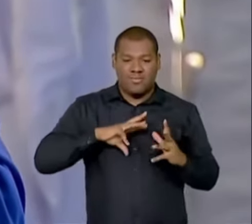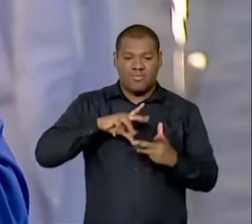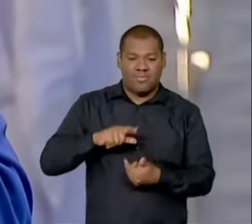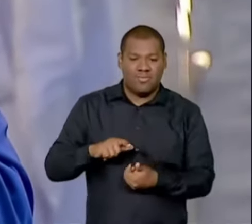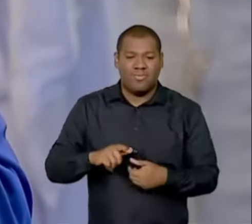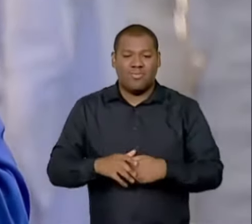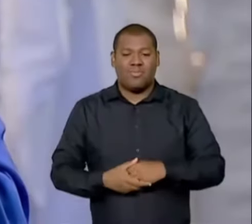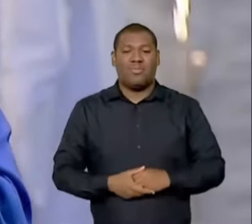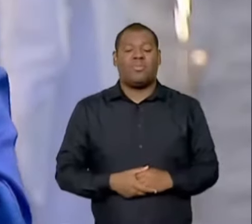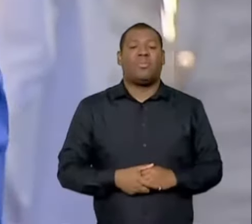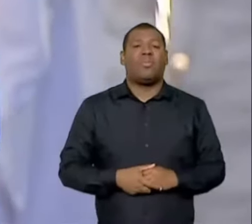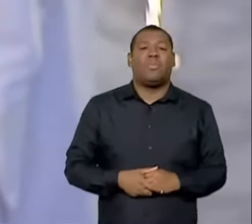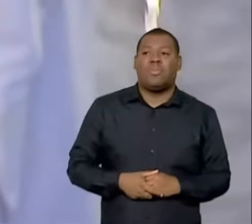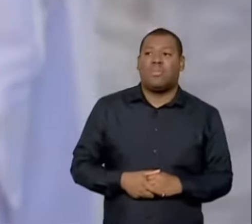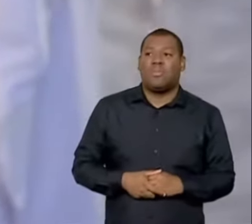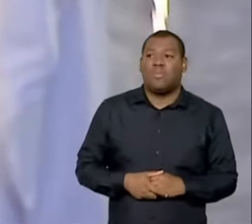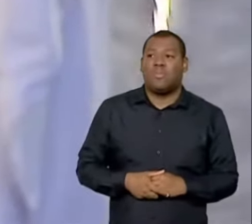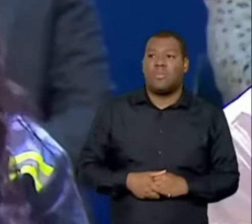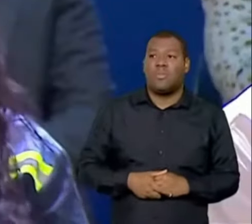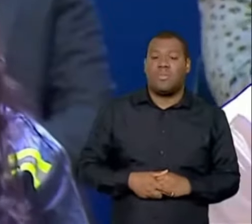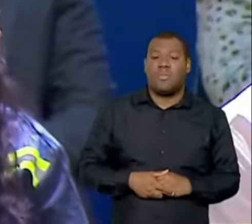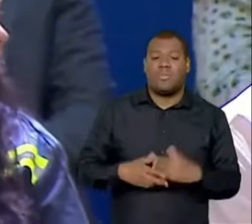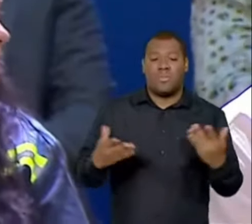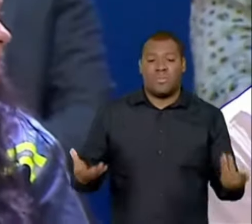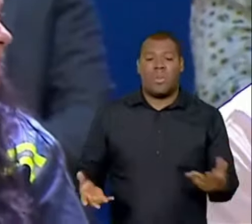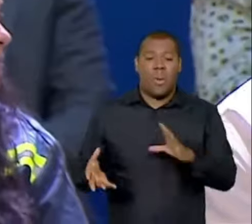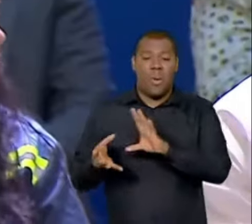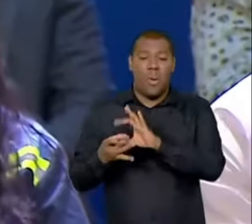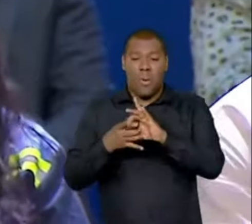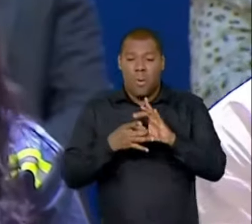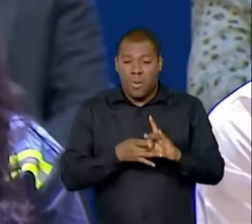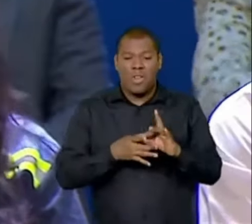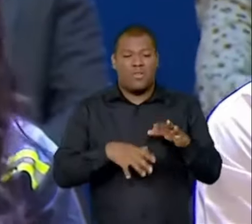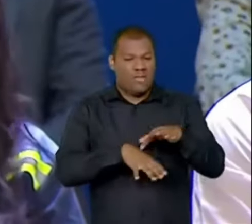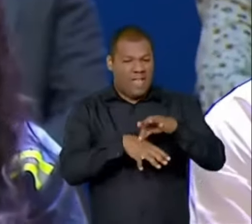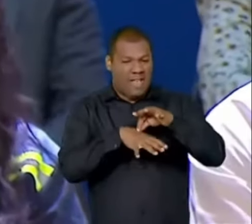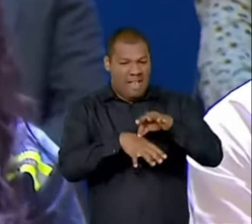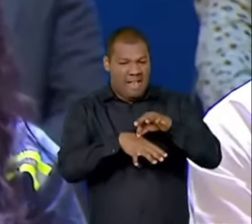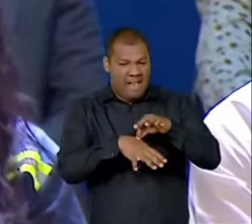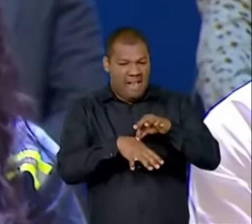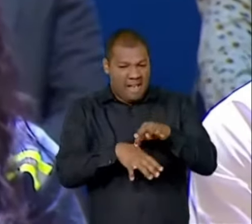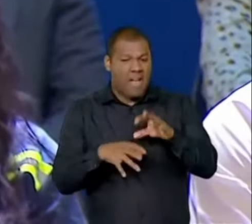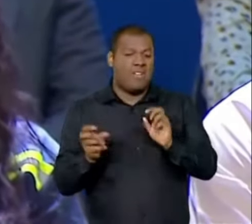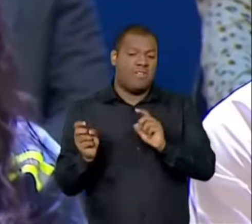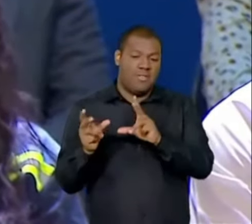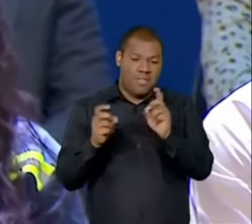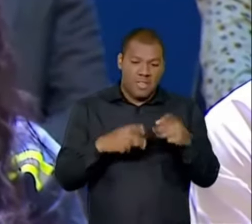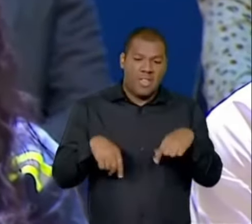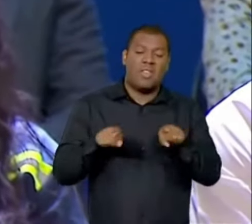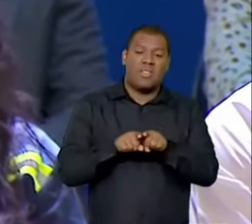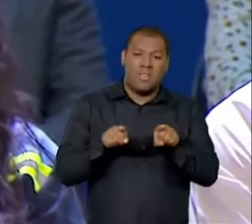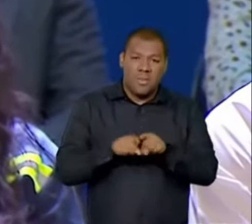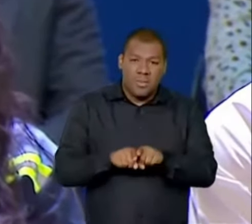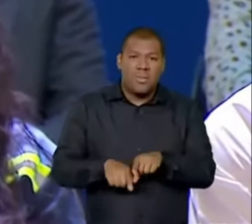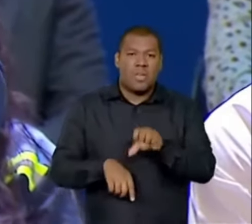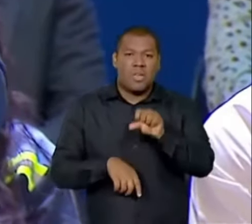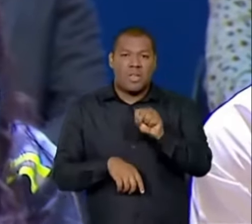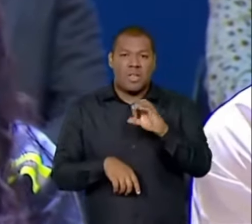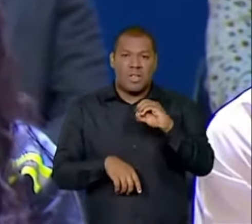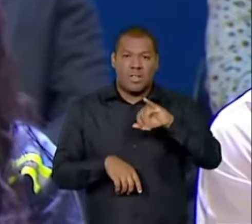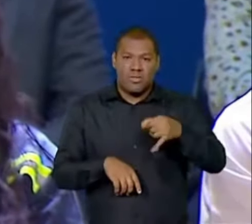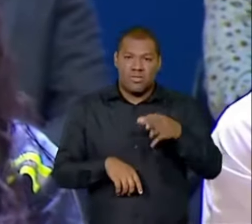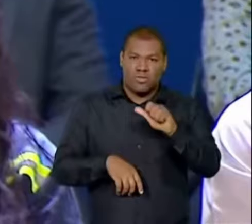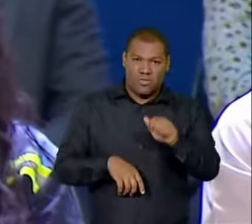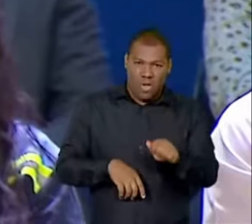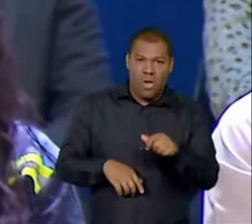com o Brasil. Não apenas do ponto de vista de carne, do ponto de vista da produção de soja, de milho, de